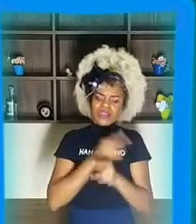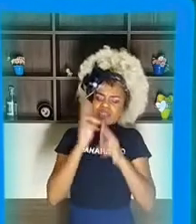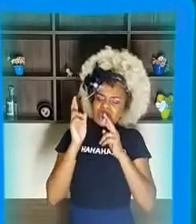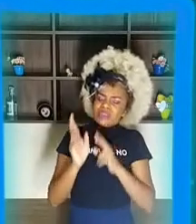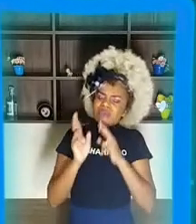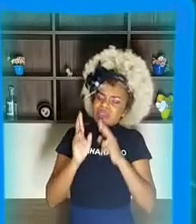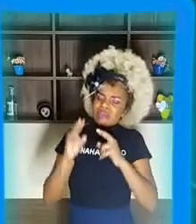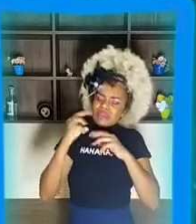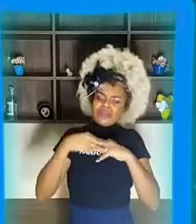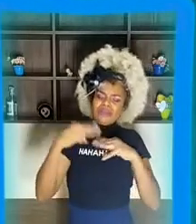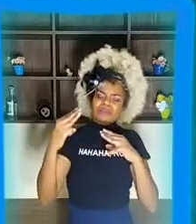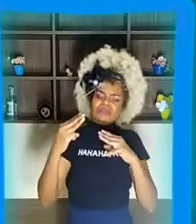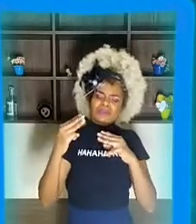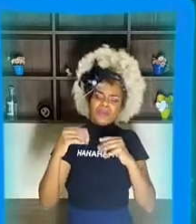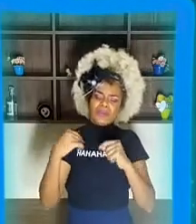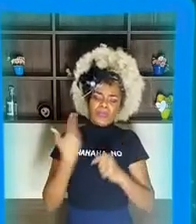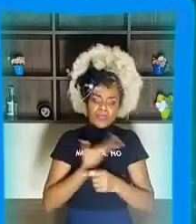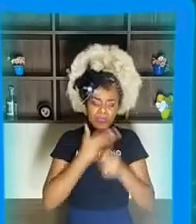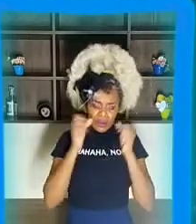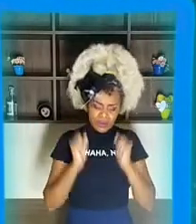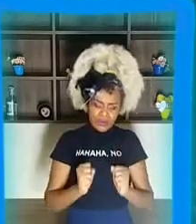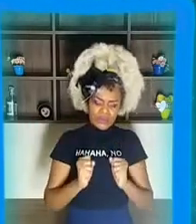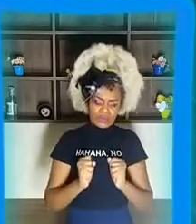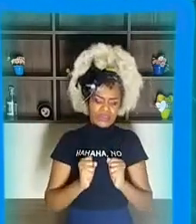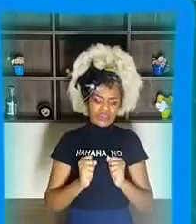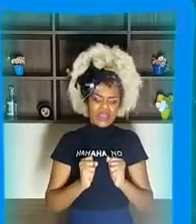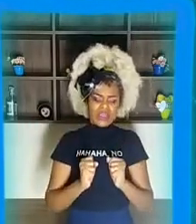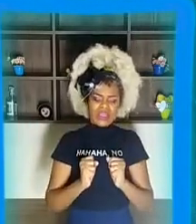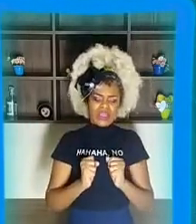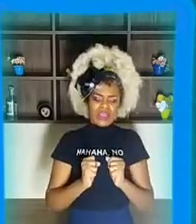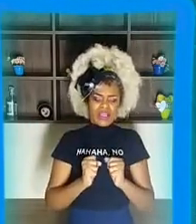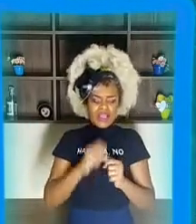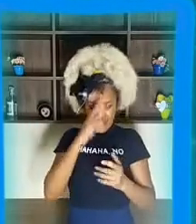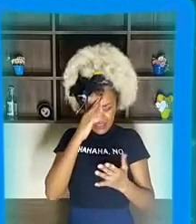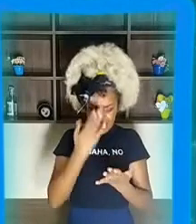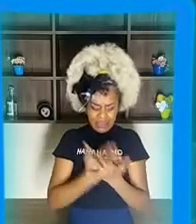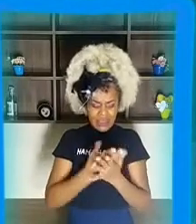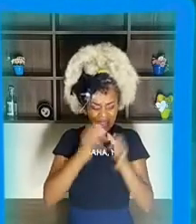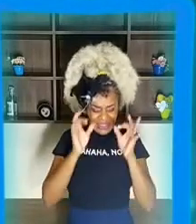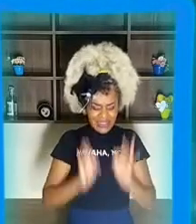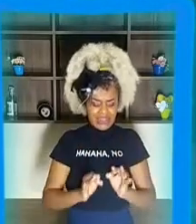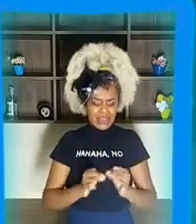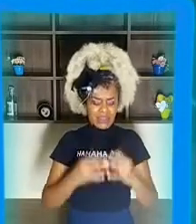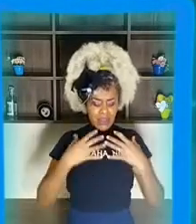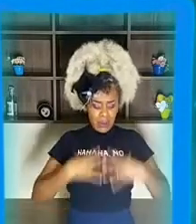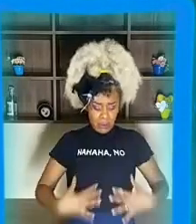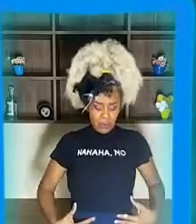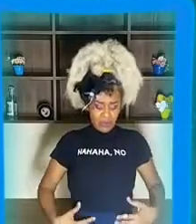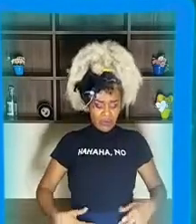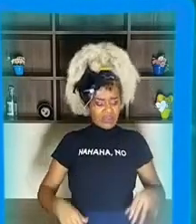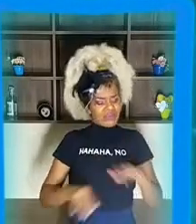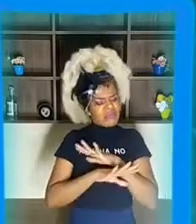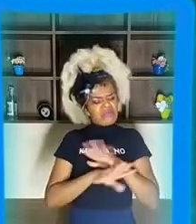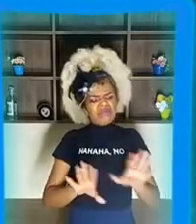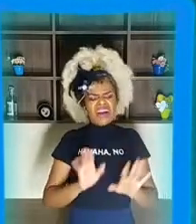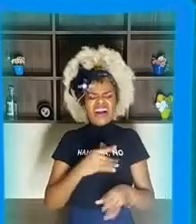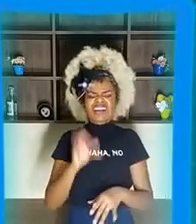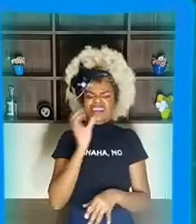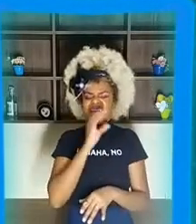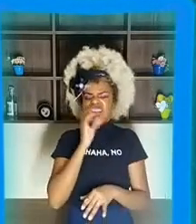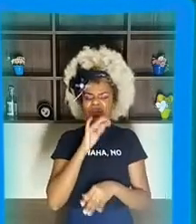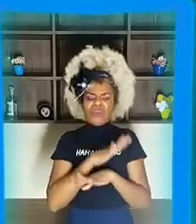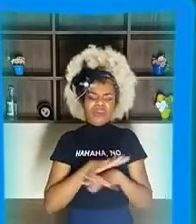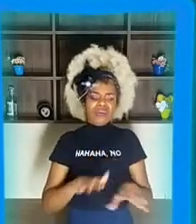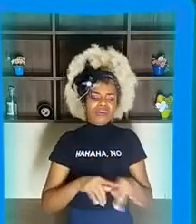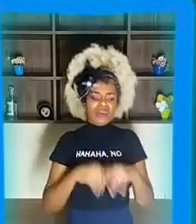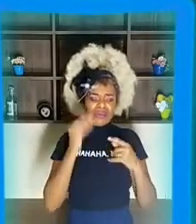Mestre, que a gente possa nunca duvidar de que corpo físico é passageiro, que nós temos aqui as nossas experiências